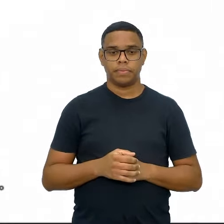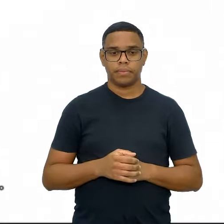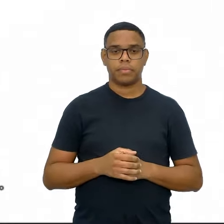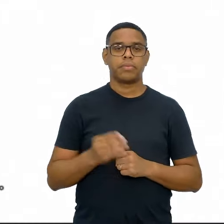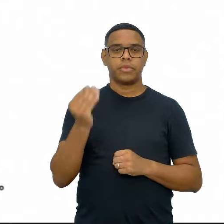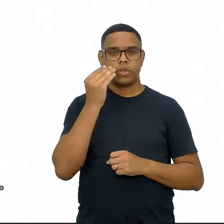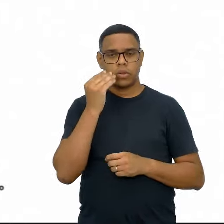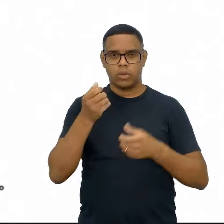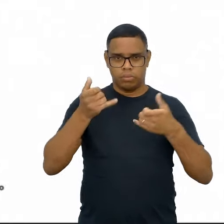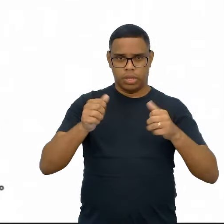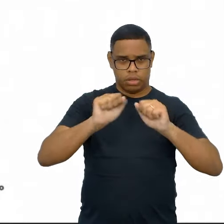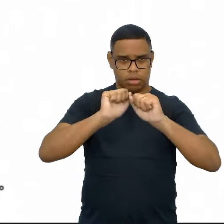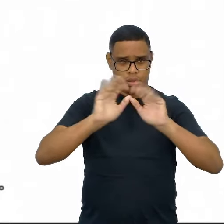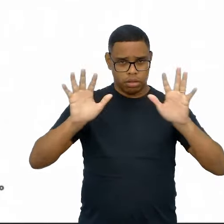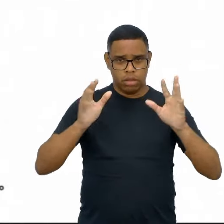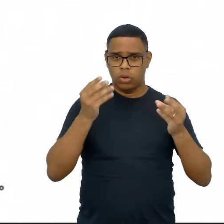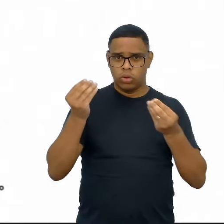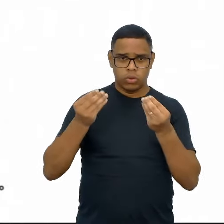elucidar um pouco